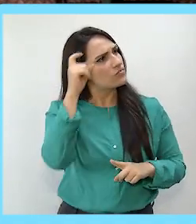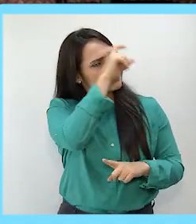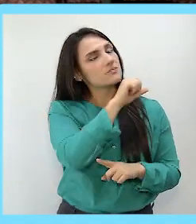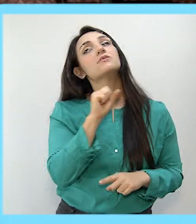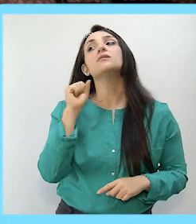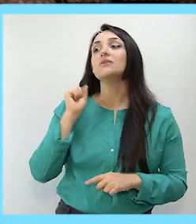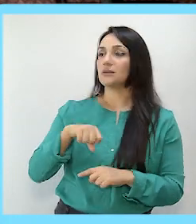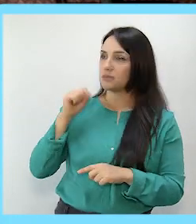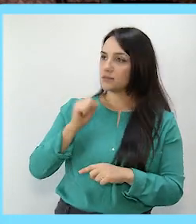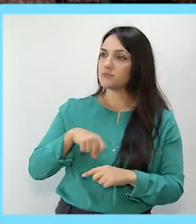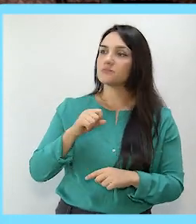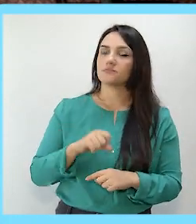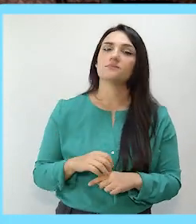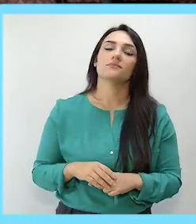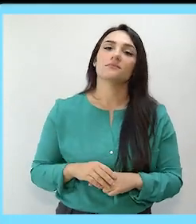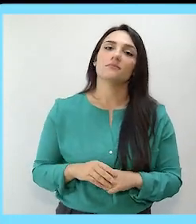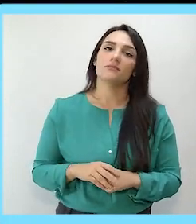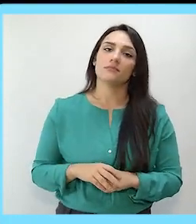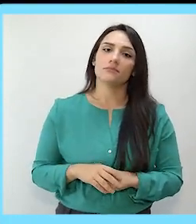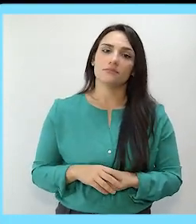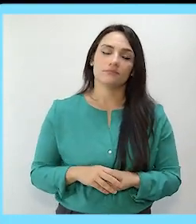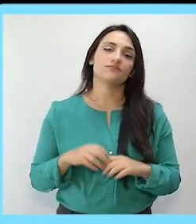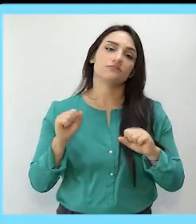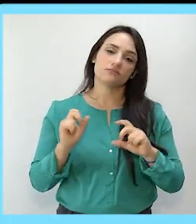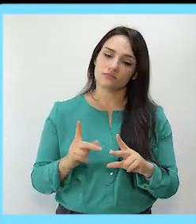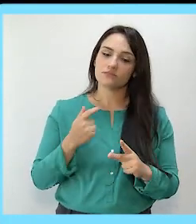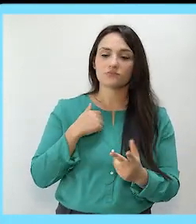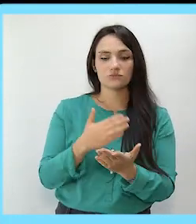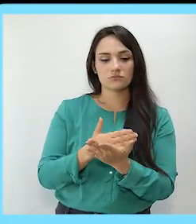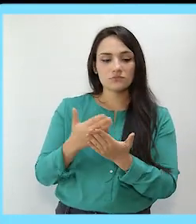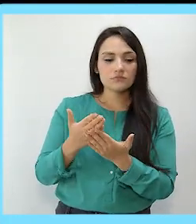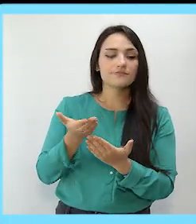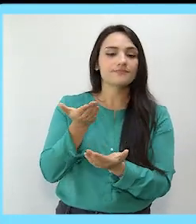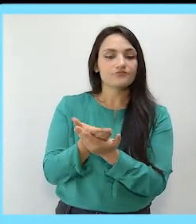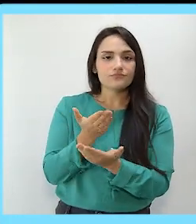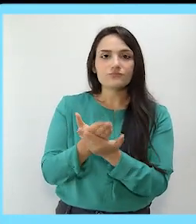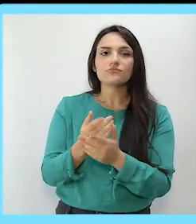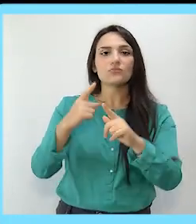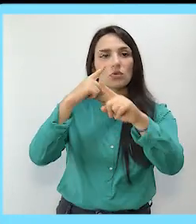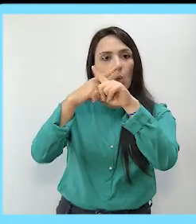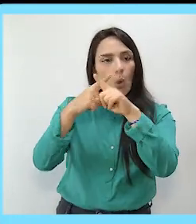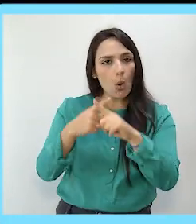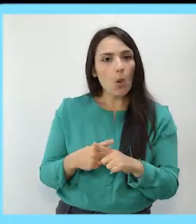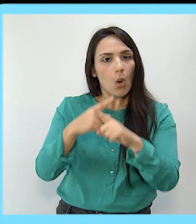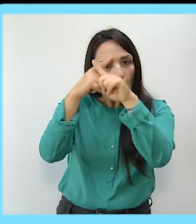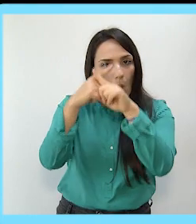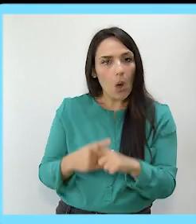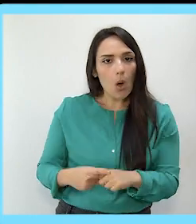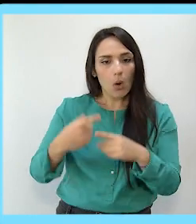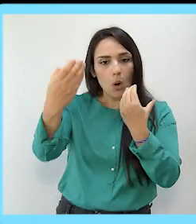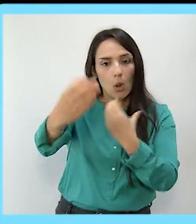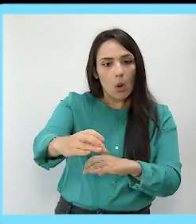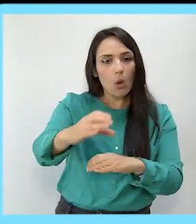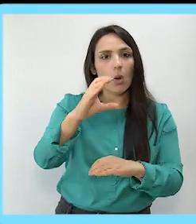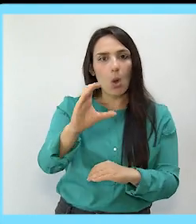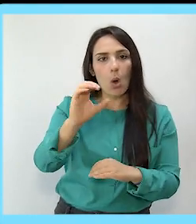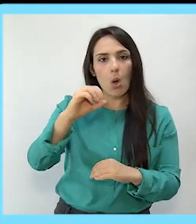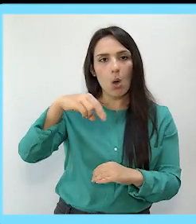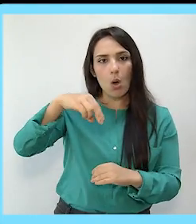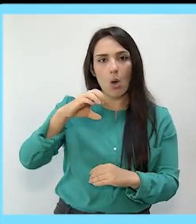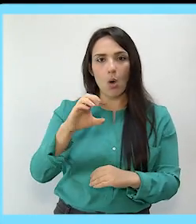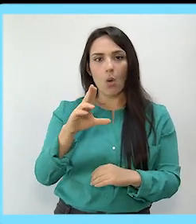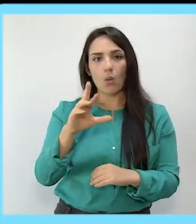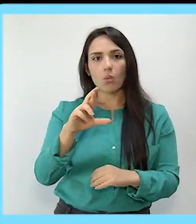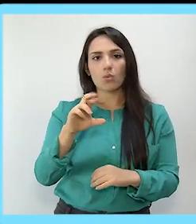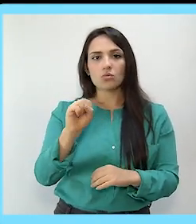difícil, muito difícil. E aí eu comecei aquela vida de concurso, né? Comecei a estudar. E